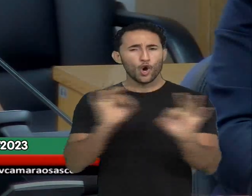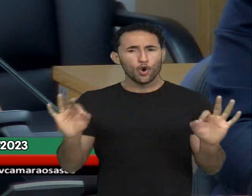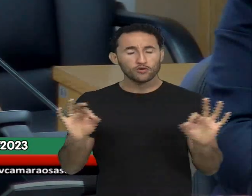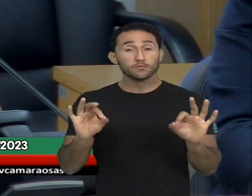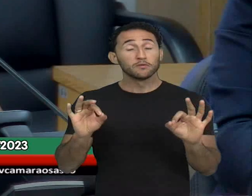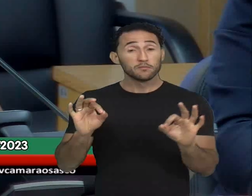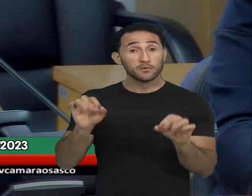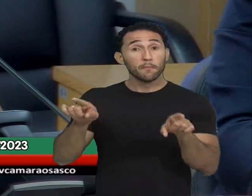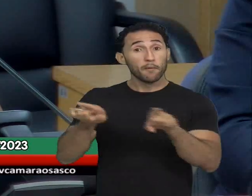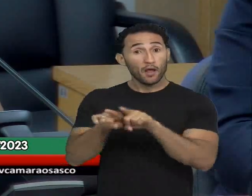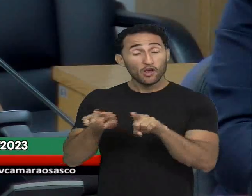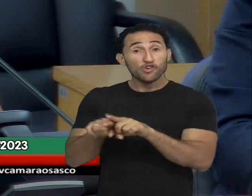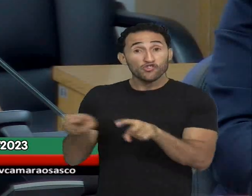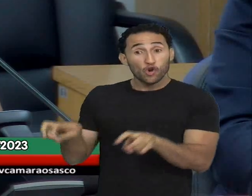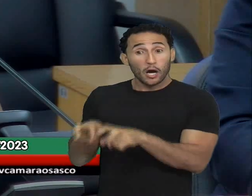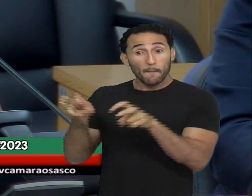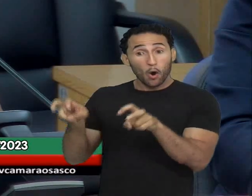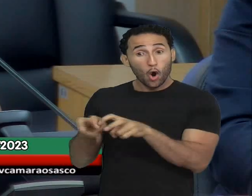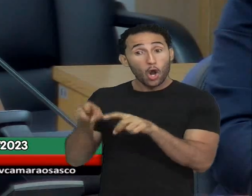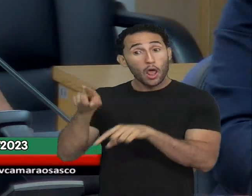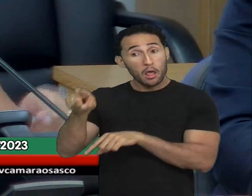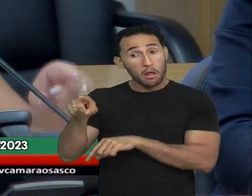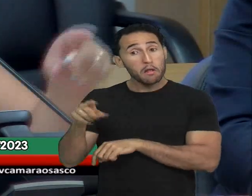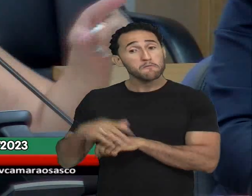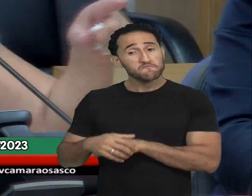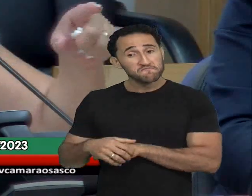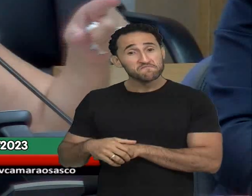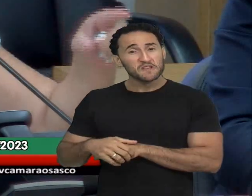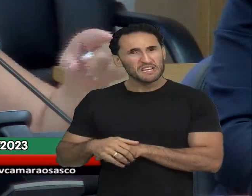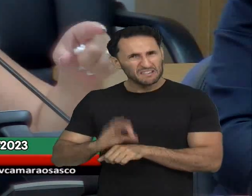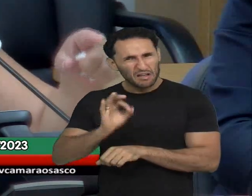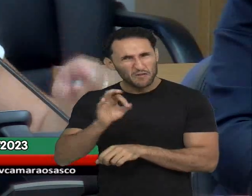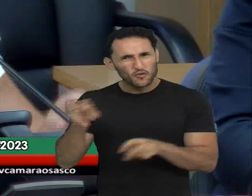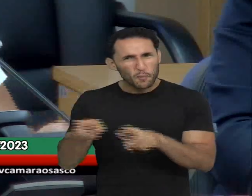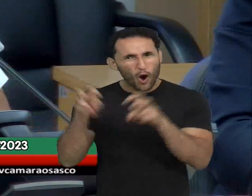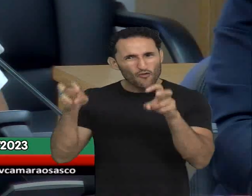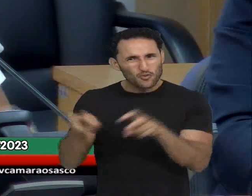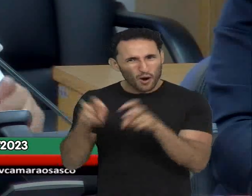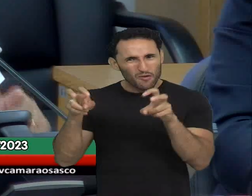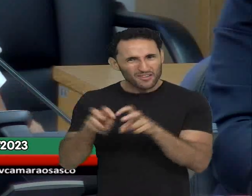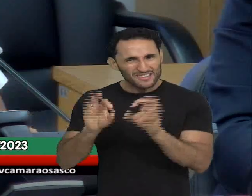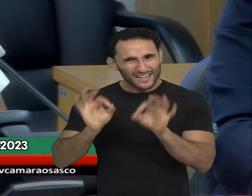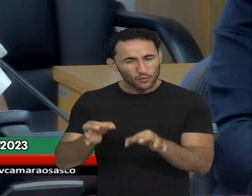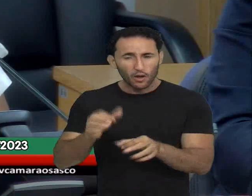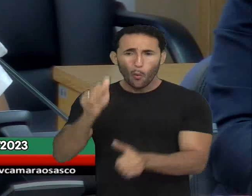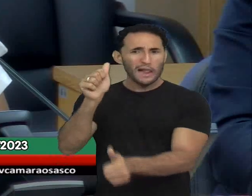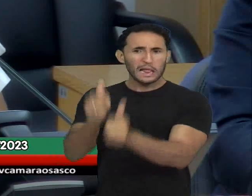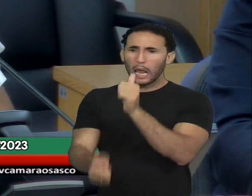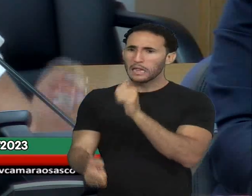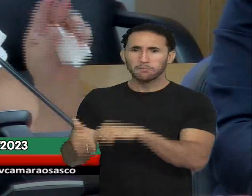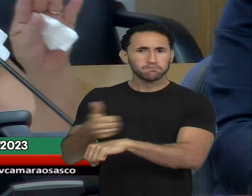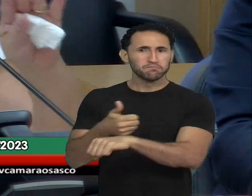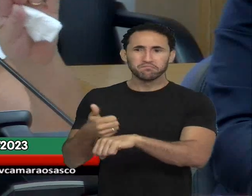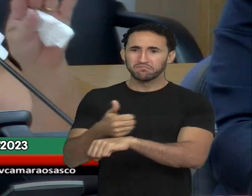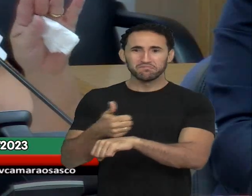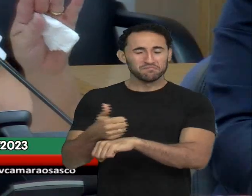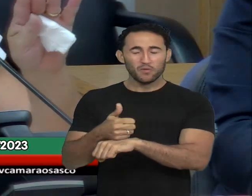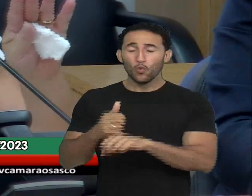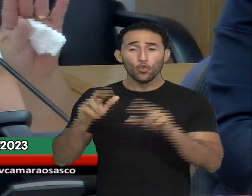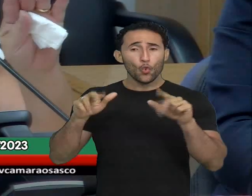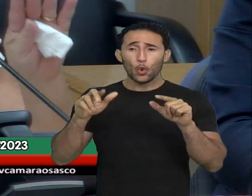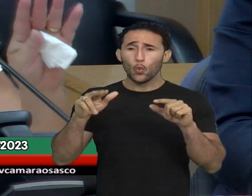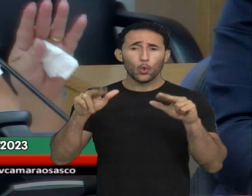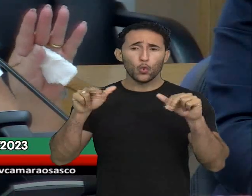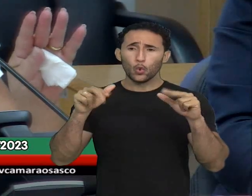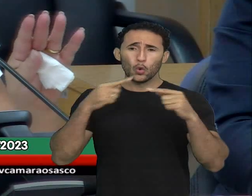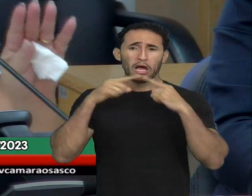joga bola, futebol, né? Joga futebol, né? Não é bola, é futebol. É um atleta e nunca reclamou de